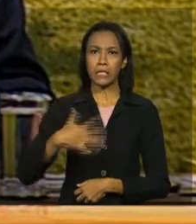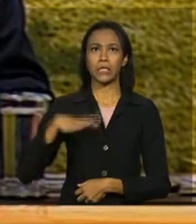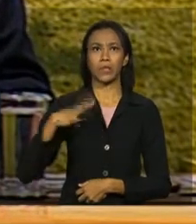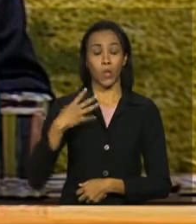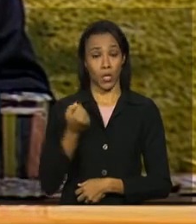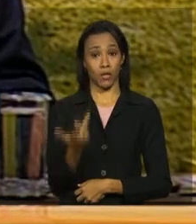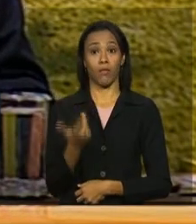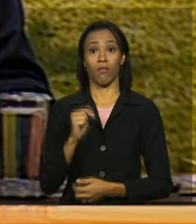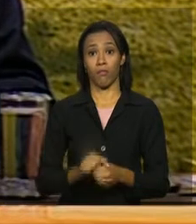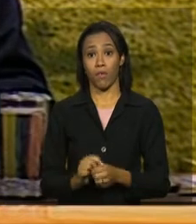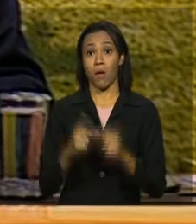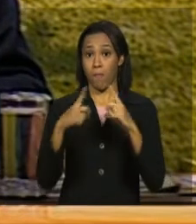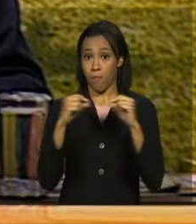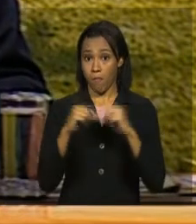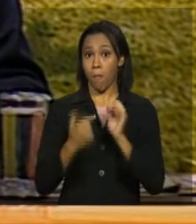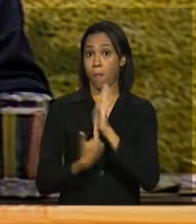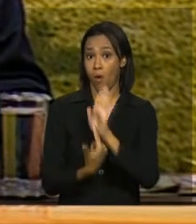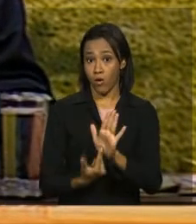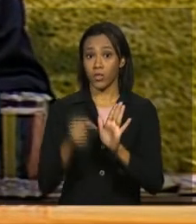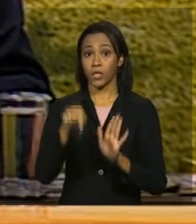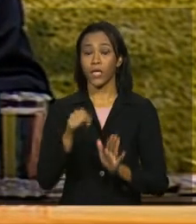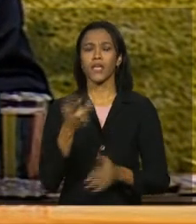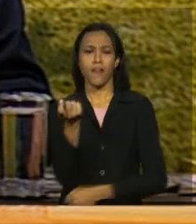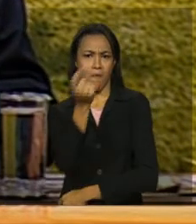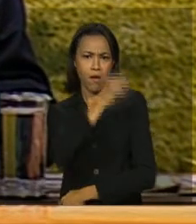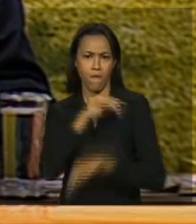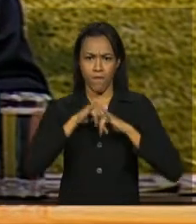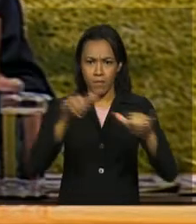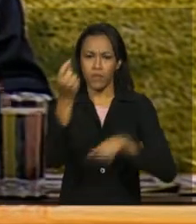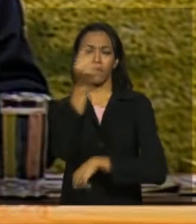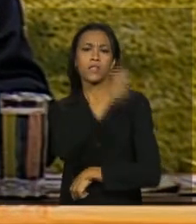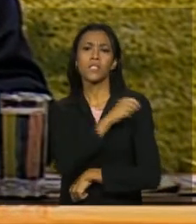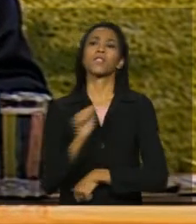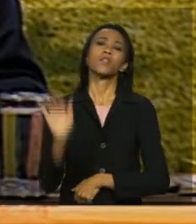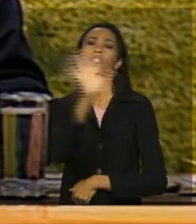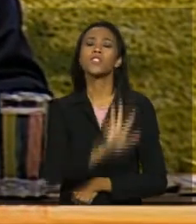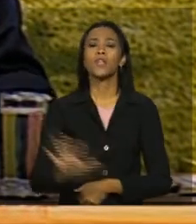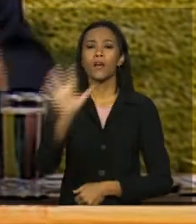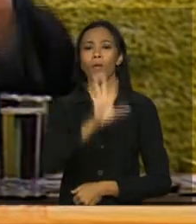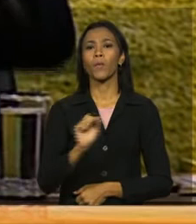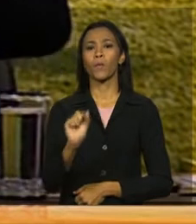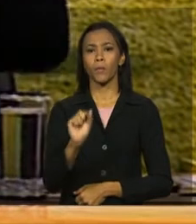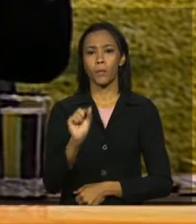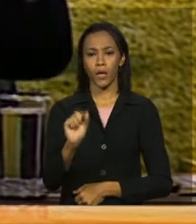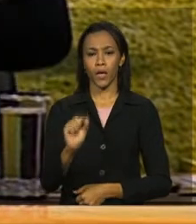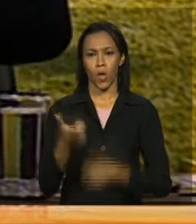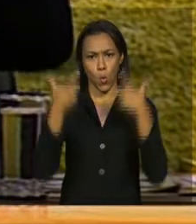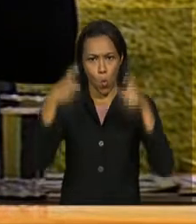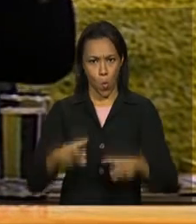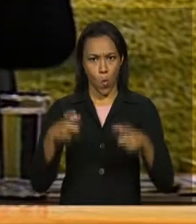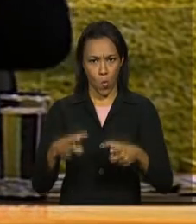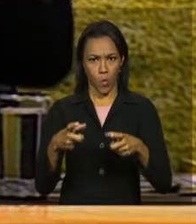Brasil mostra mil ela vai com Arthur a afinação e levá-lo em tirar e ocupam